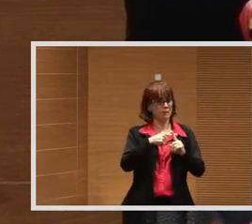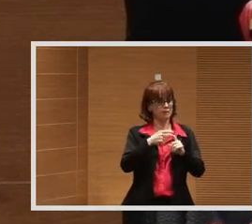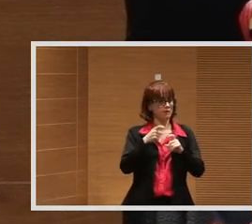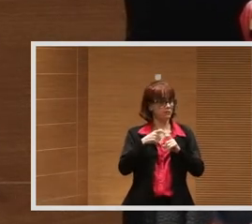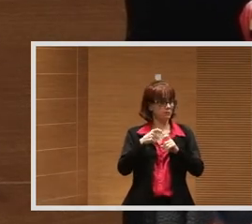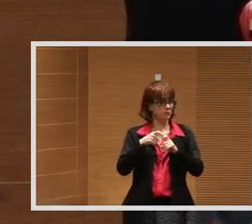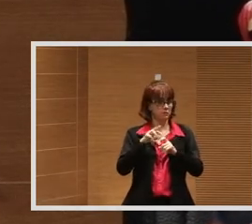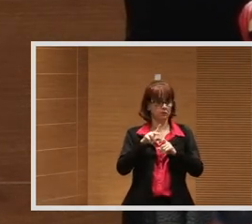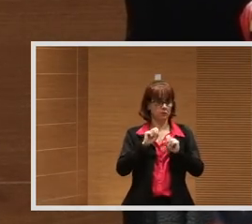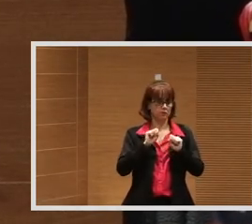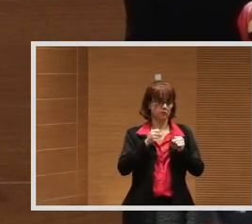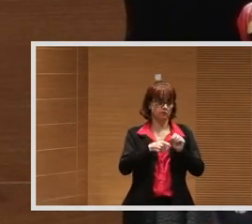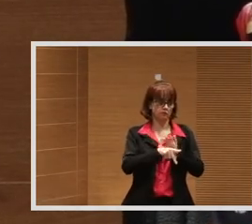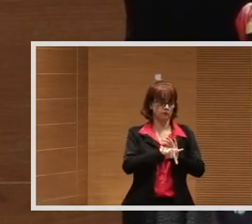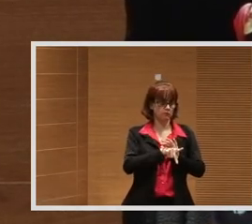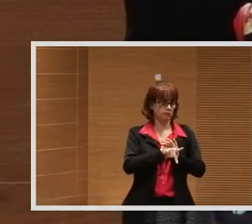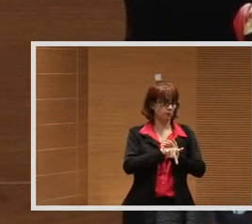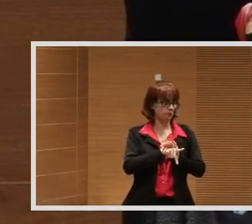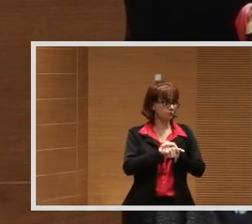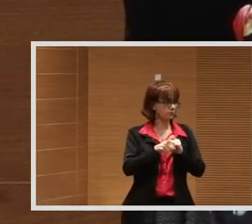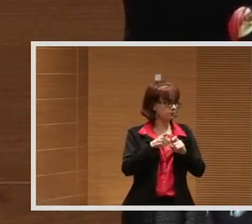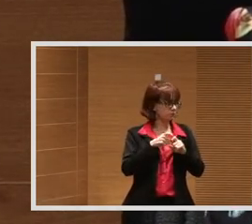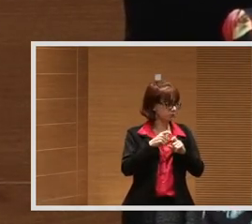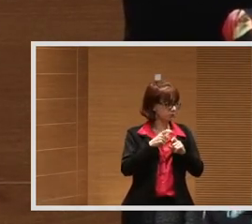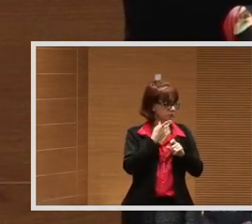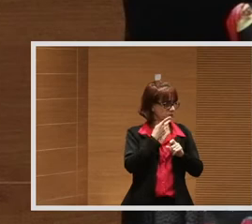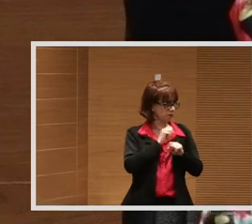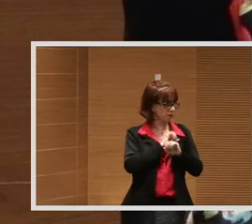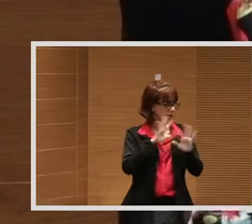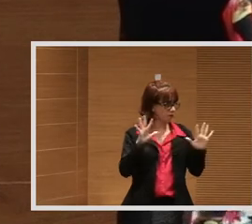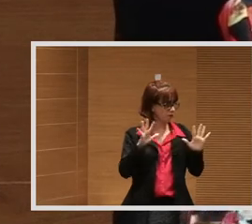defesa dos médicos. Né? Não tem bem claro isso.